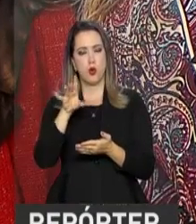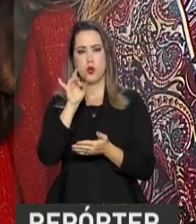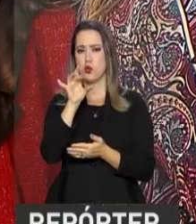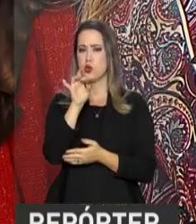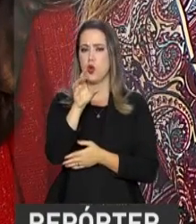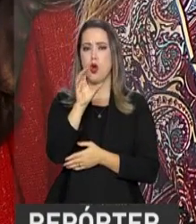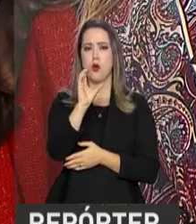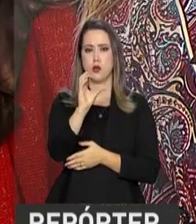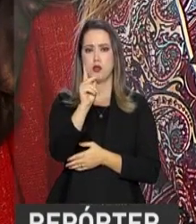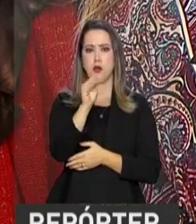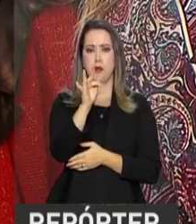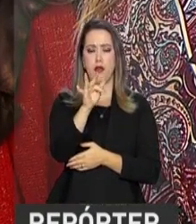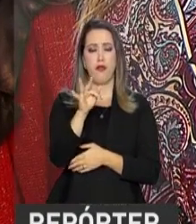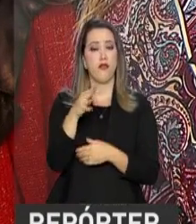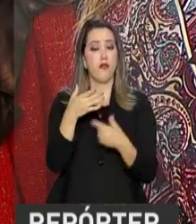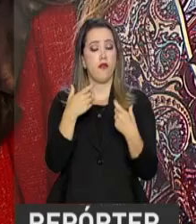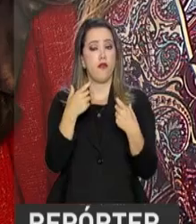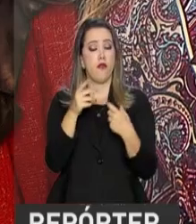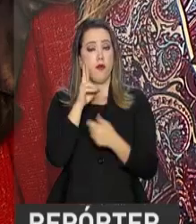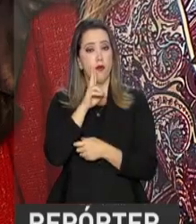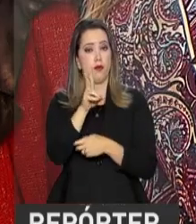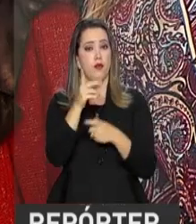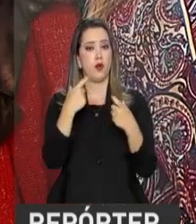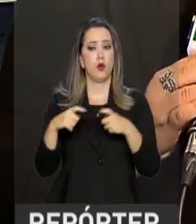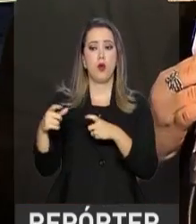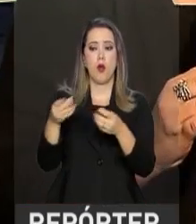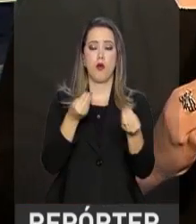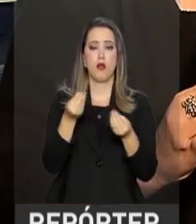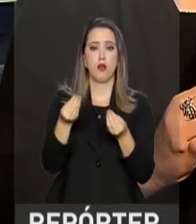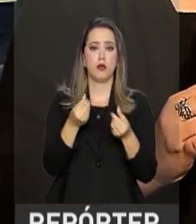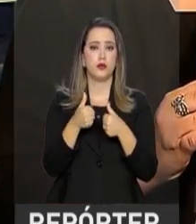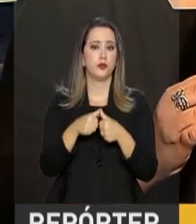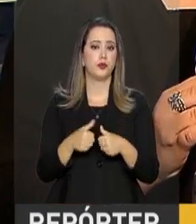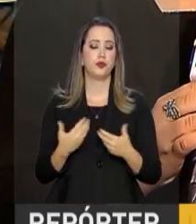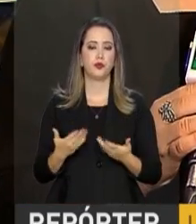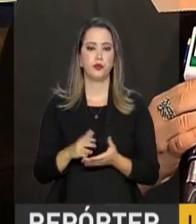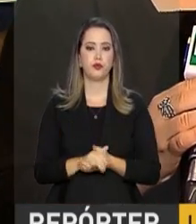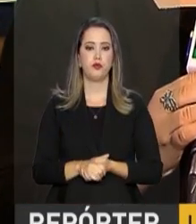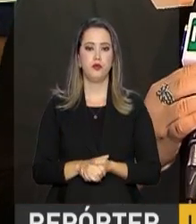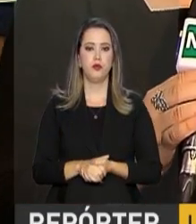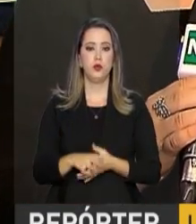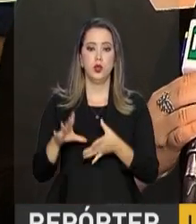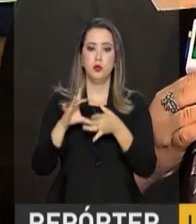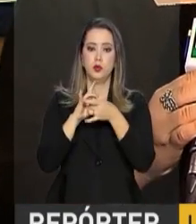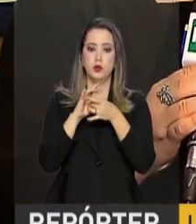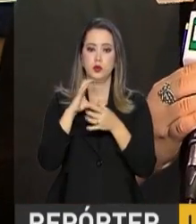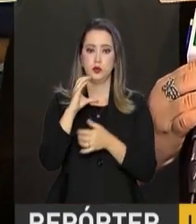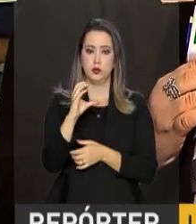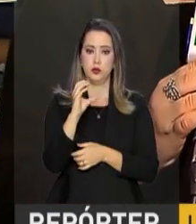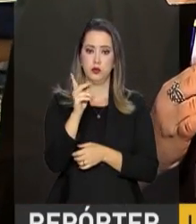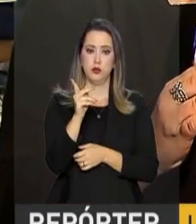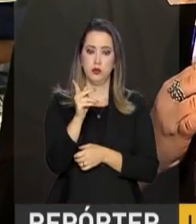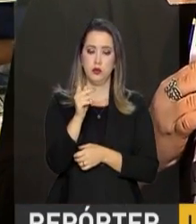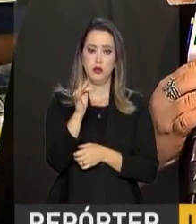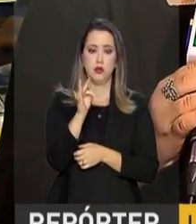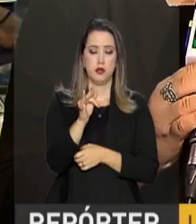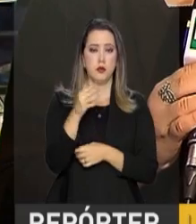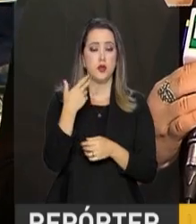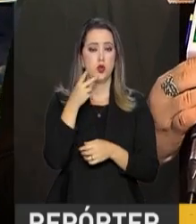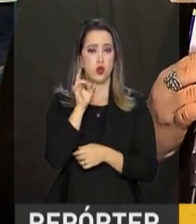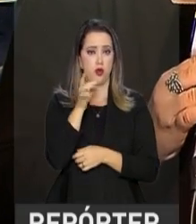cpf para acompanhar a entrega do produto para associar o objeto ao cpf basta que o cliente